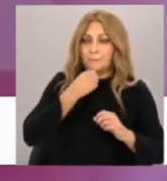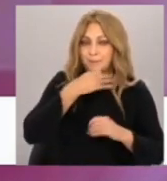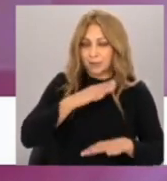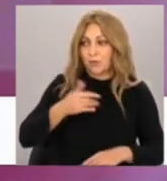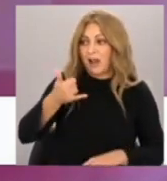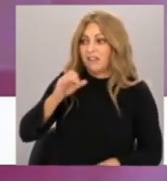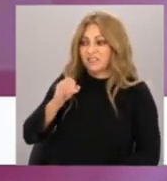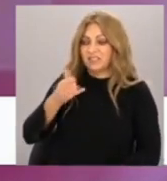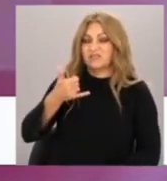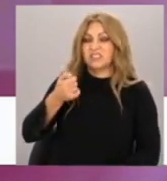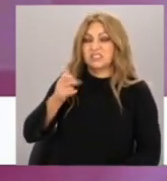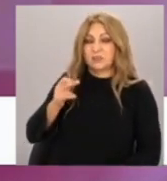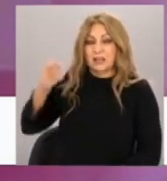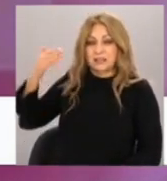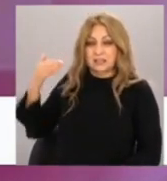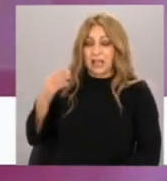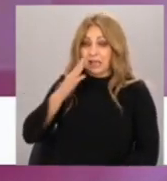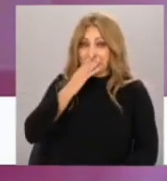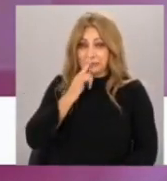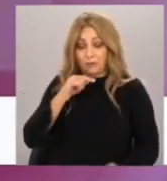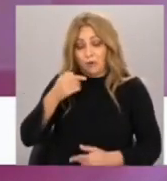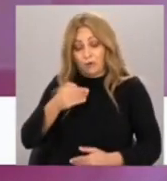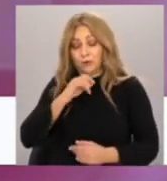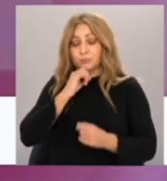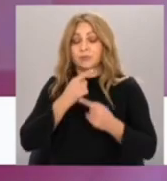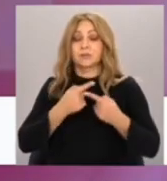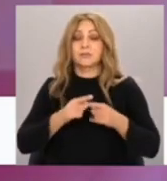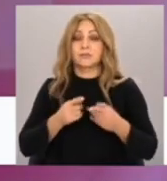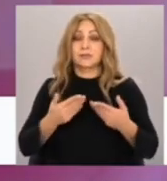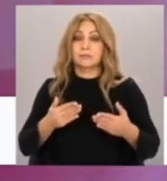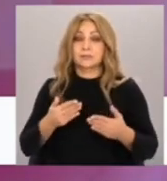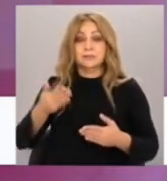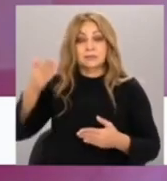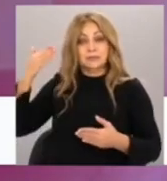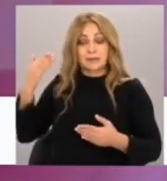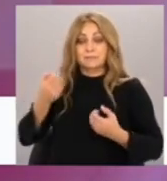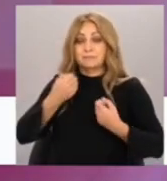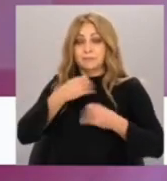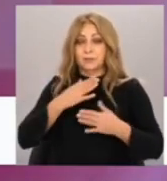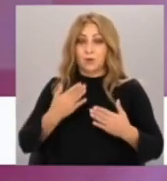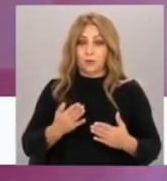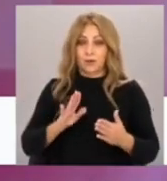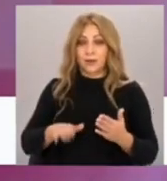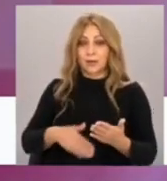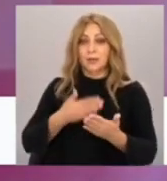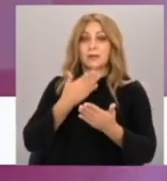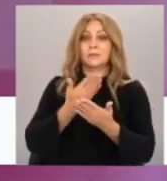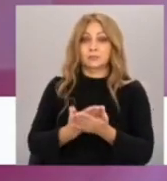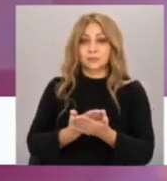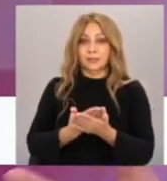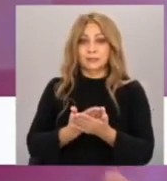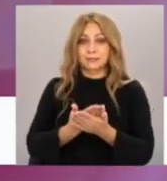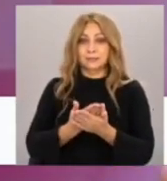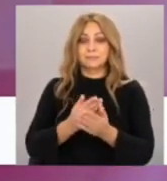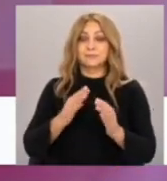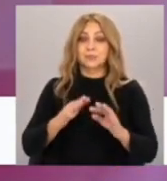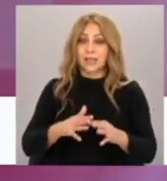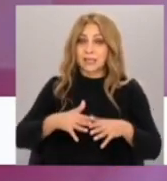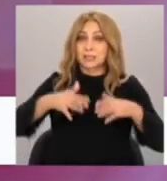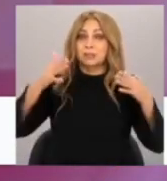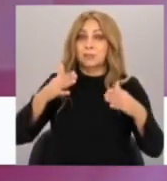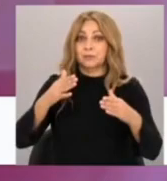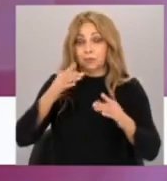anos ou 25 anos atrás porém o ovo estará tomar outras opções da maneira como está só pode apostar no crescimento e agora só posso dizer esta sabe